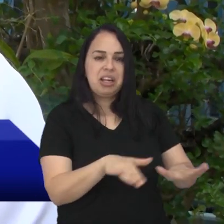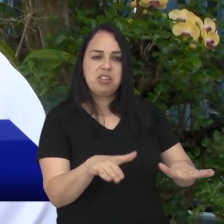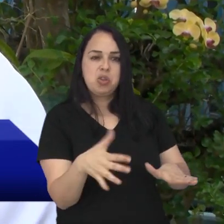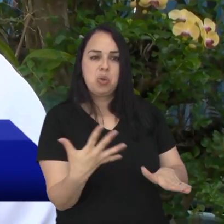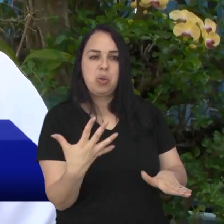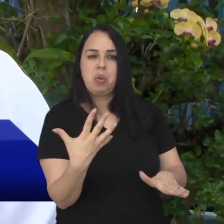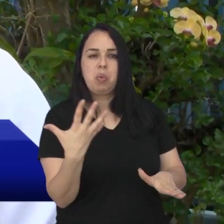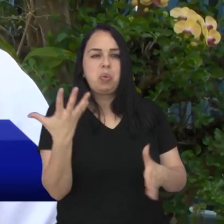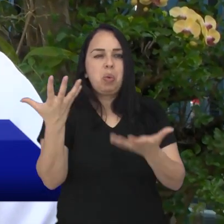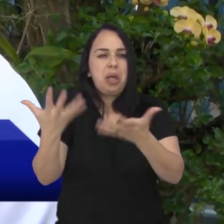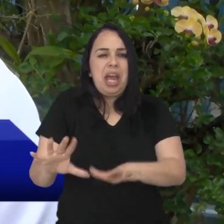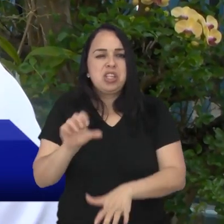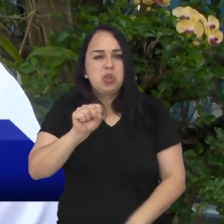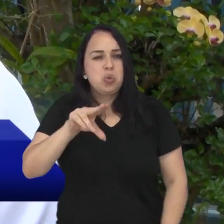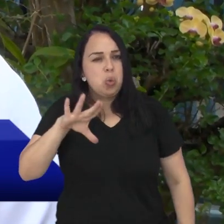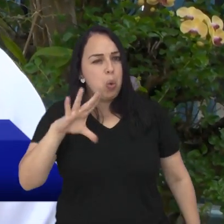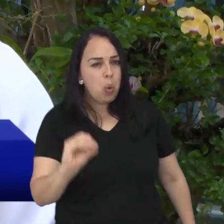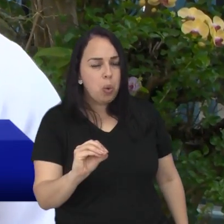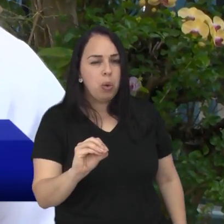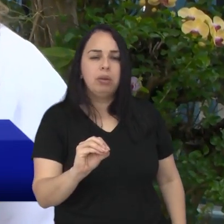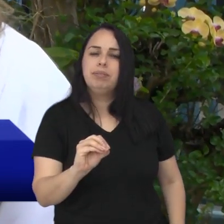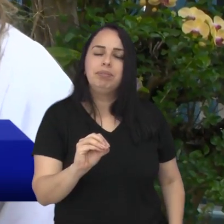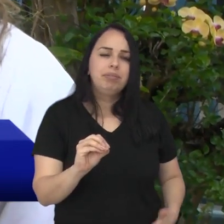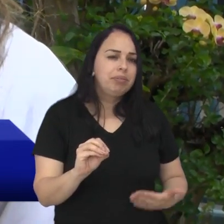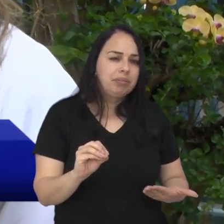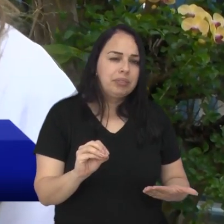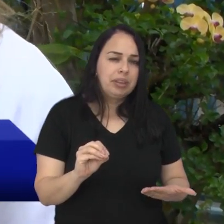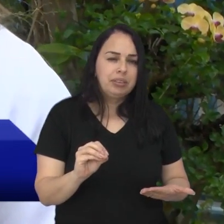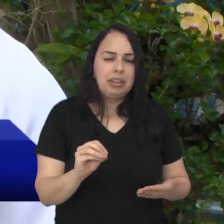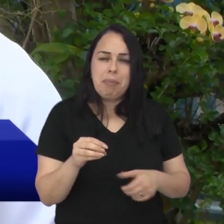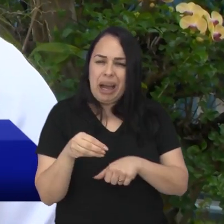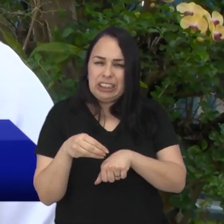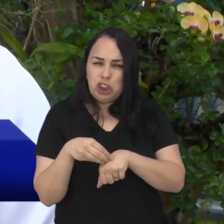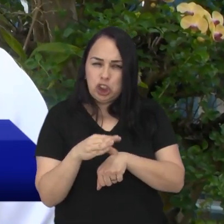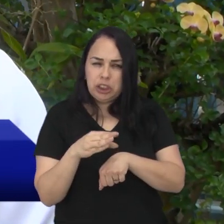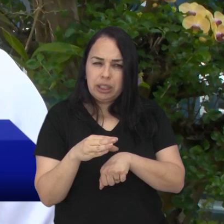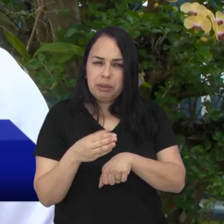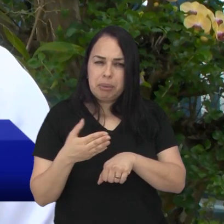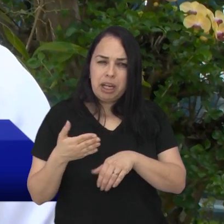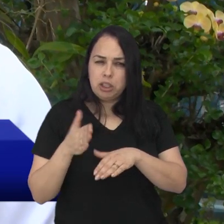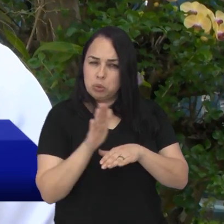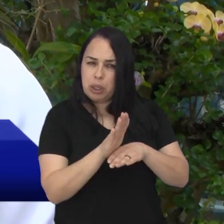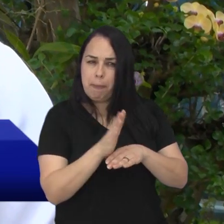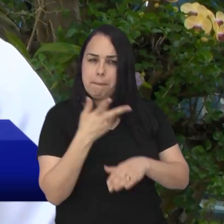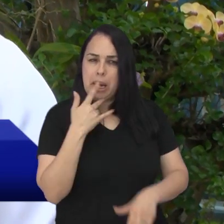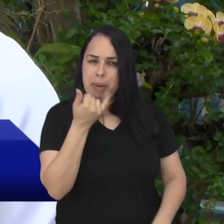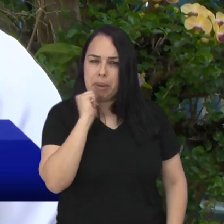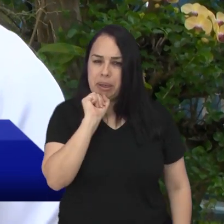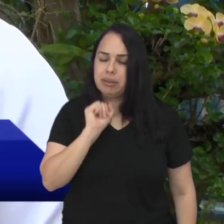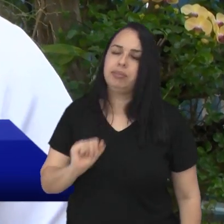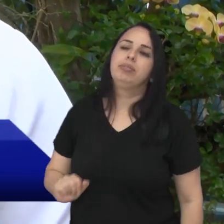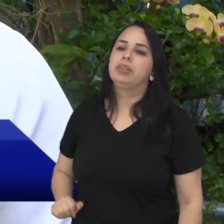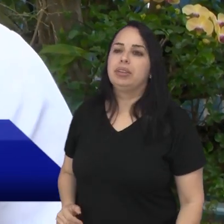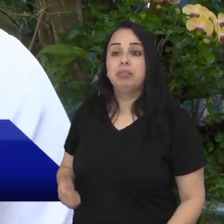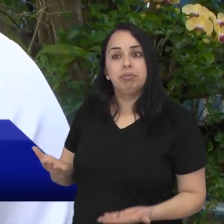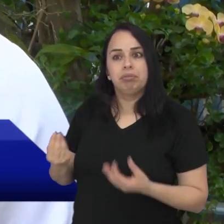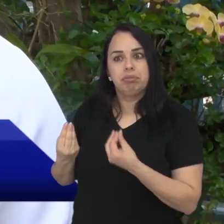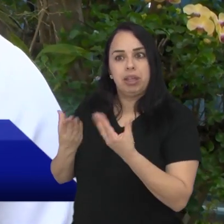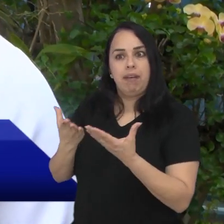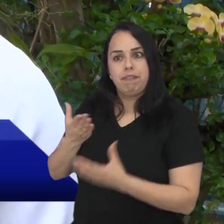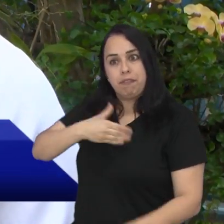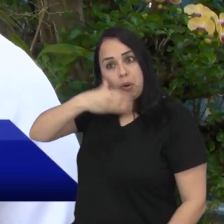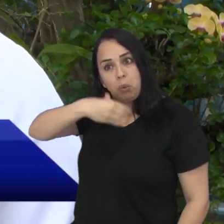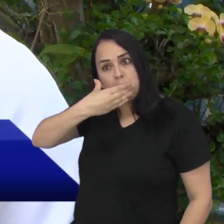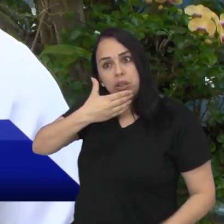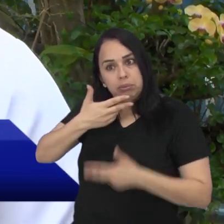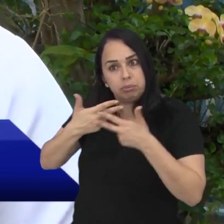boa aceitação em relação a isso, em relação à alimentação saudável. A senhora tem alguma dica para poder dar para esses pais? Então, a própria